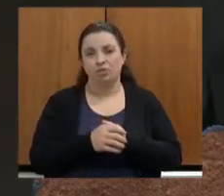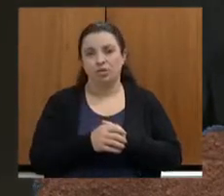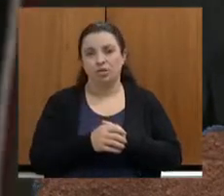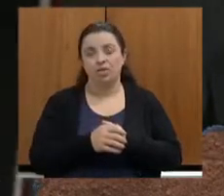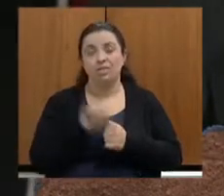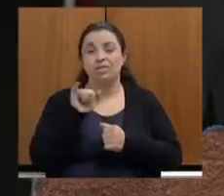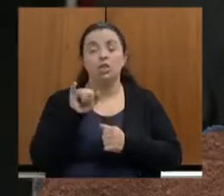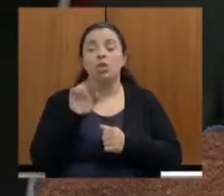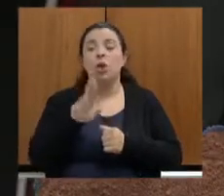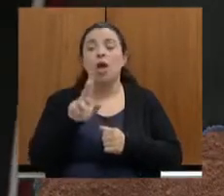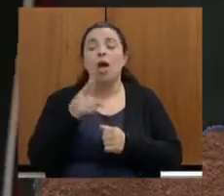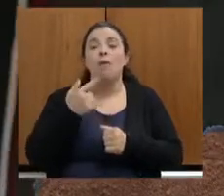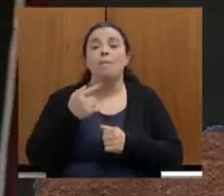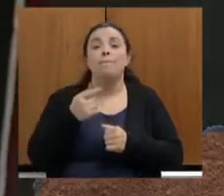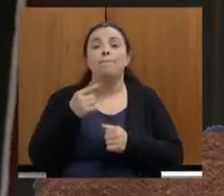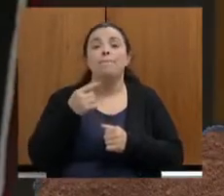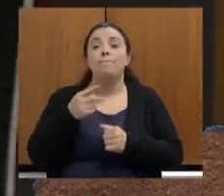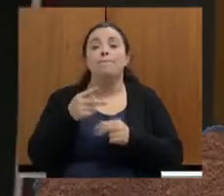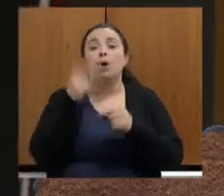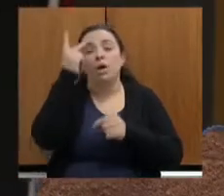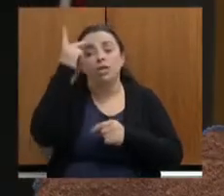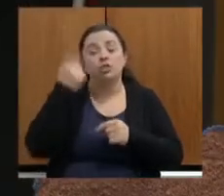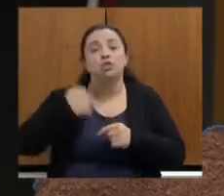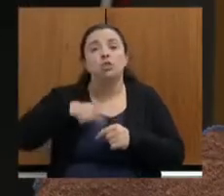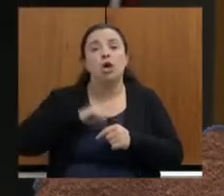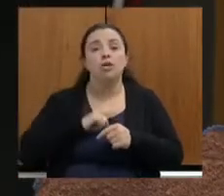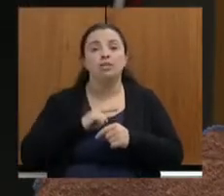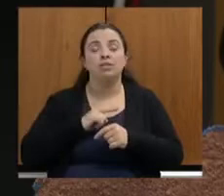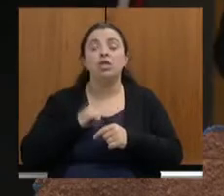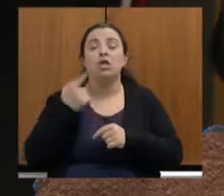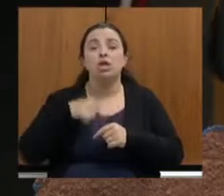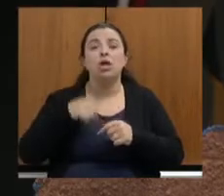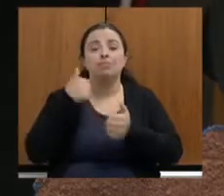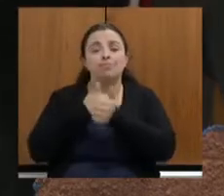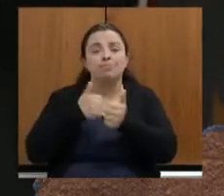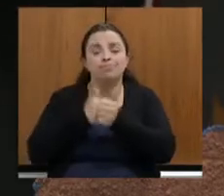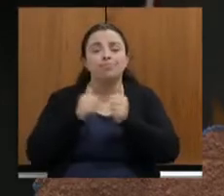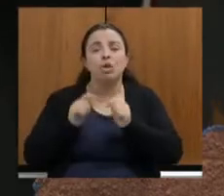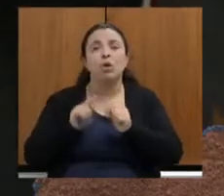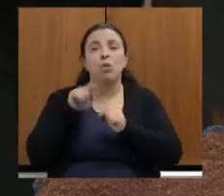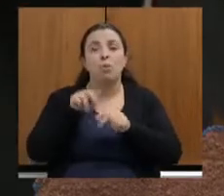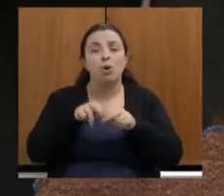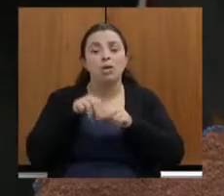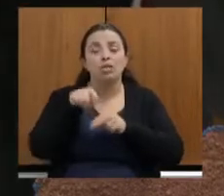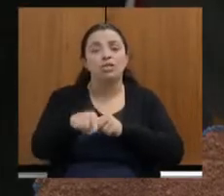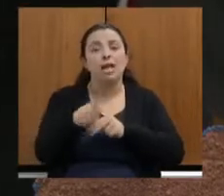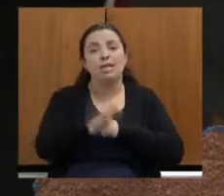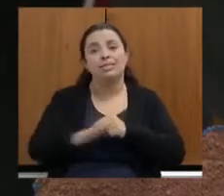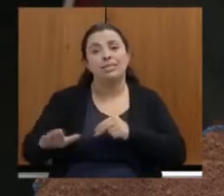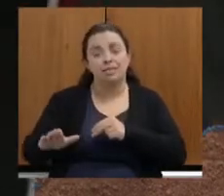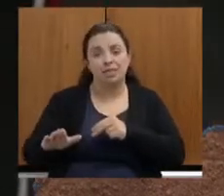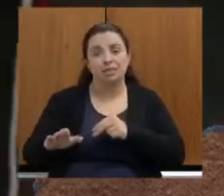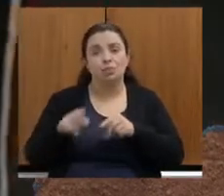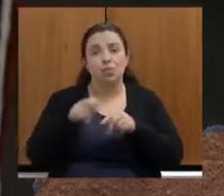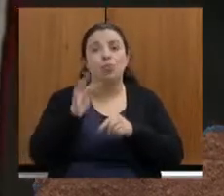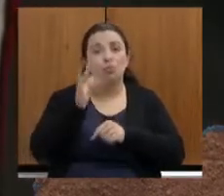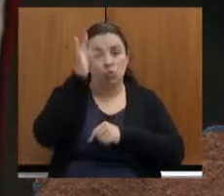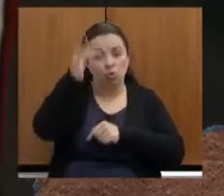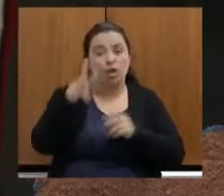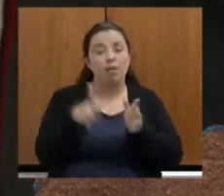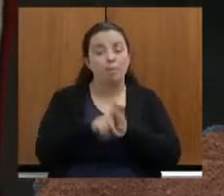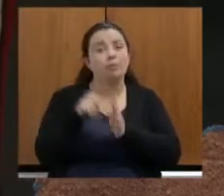nós passamos algo por nossas crianças pois a herança pertence a eles